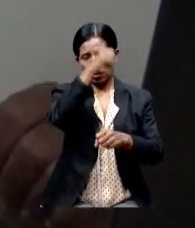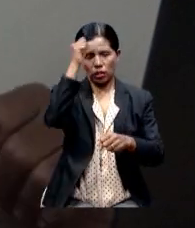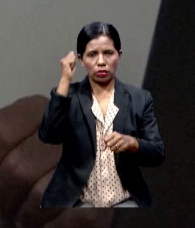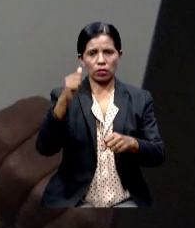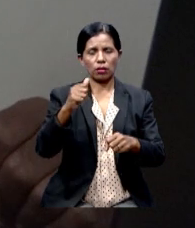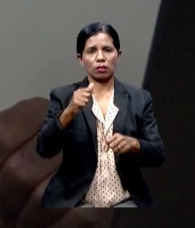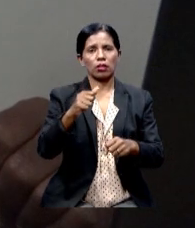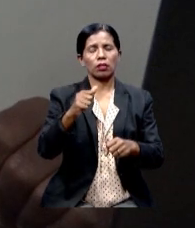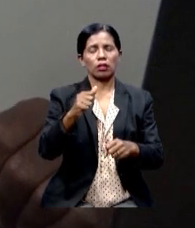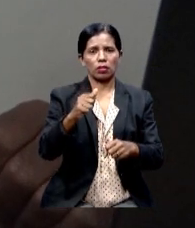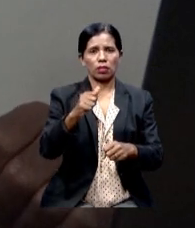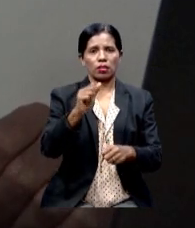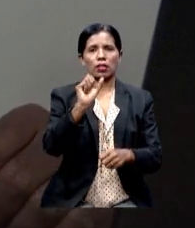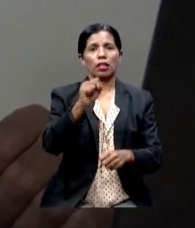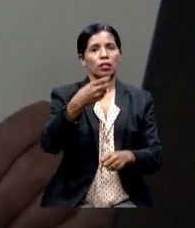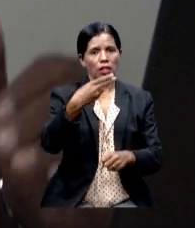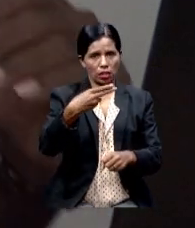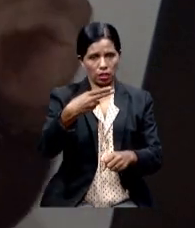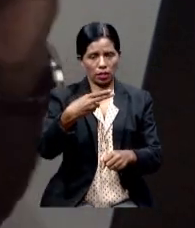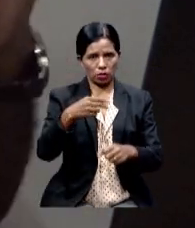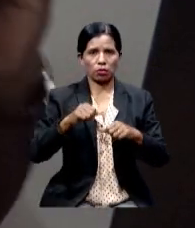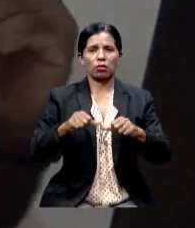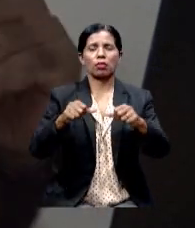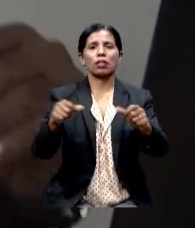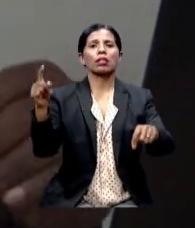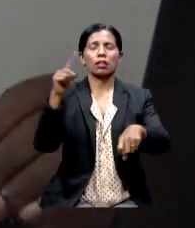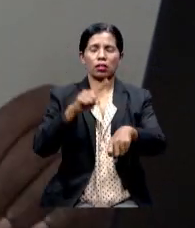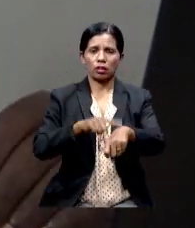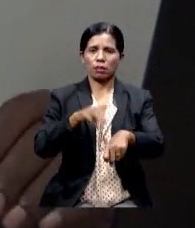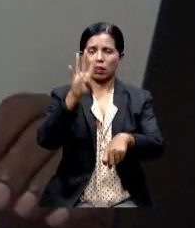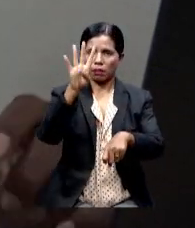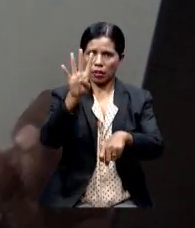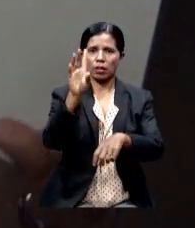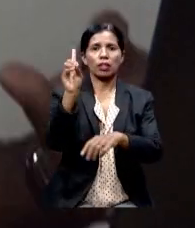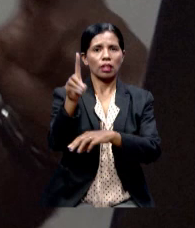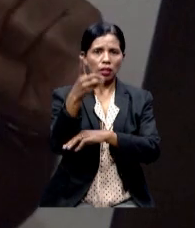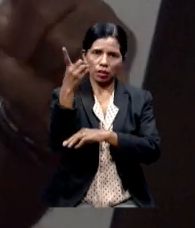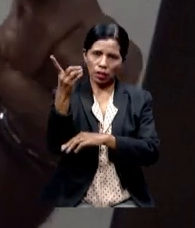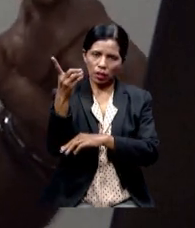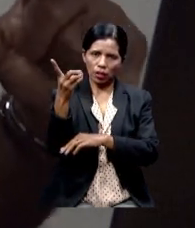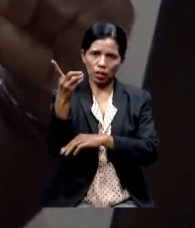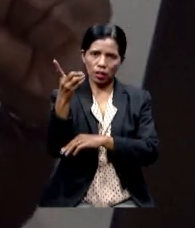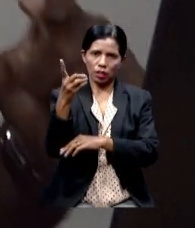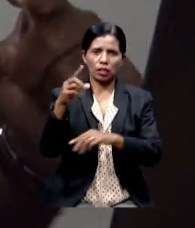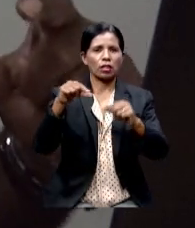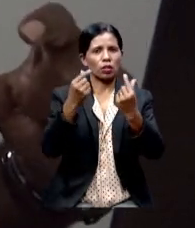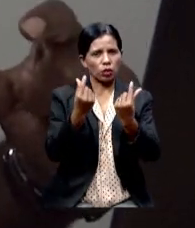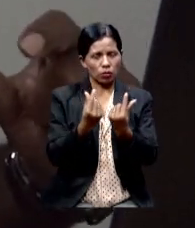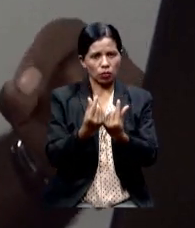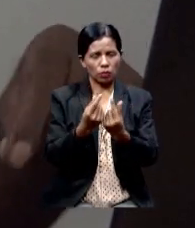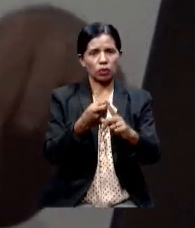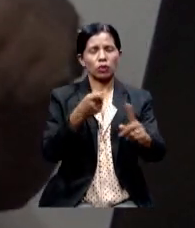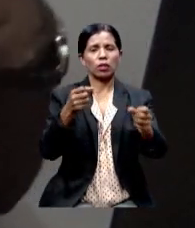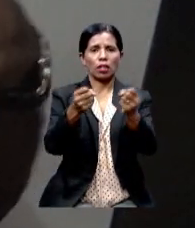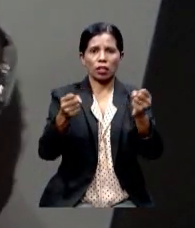Lauela, e estou a tuco rap madrugada, e o grupo Balo José Art Marçais